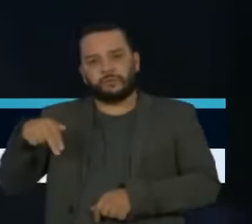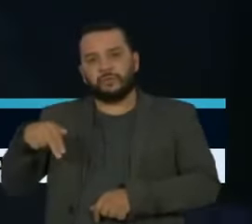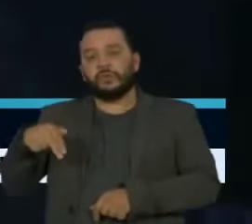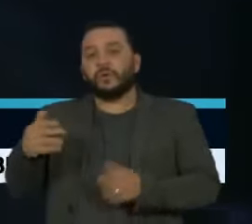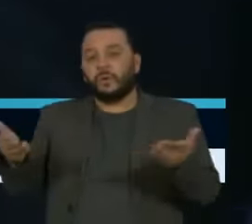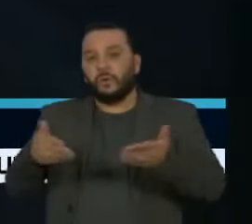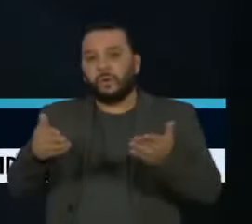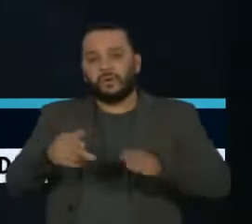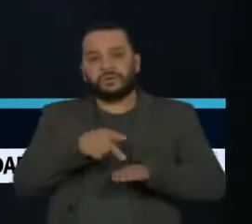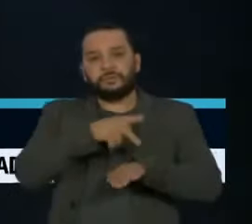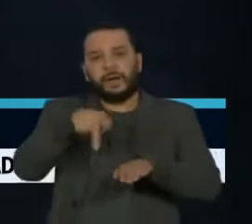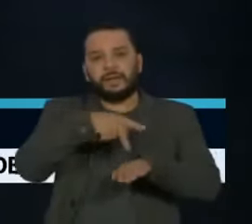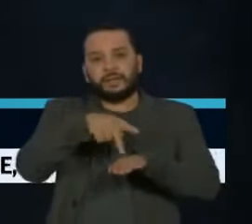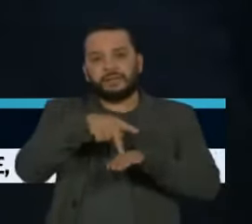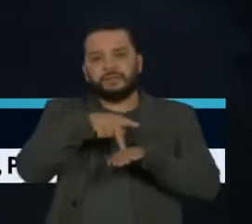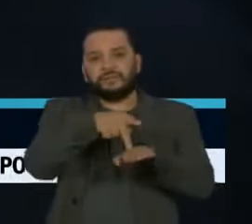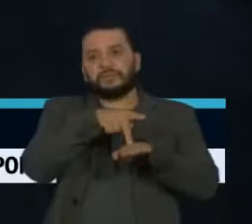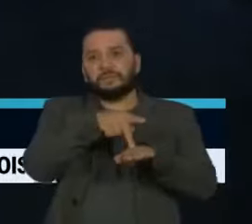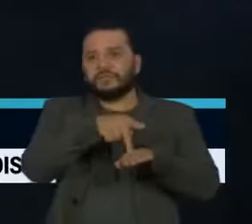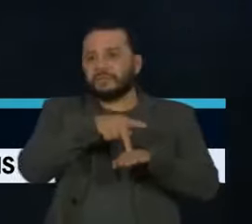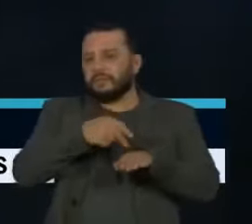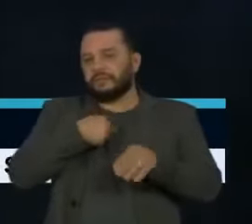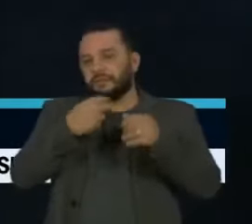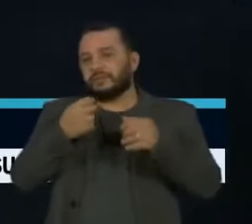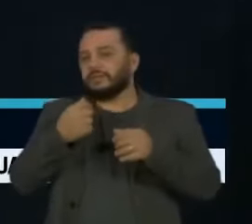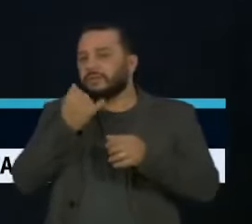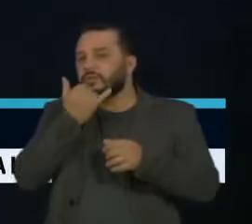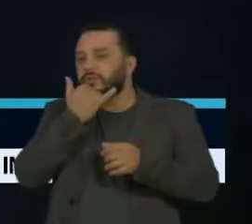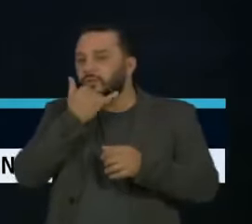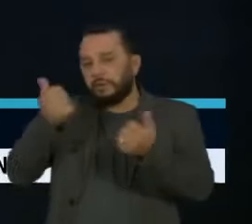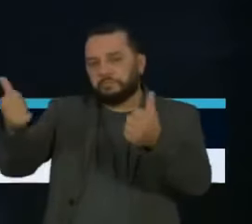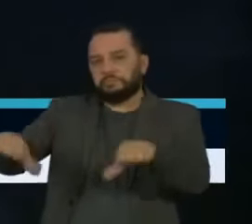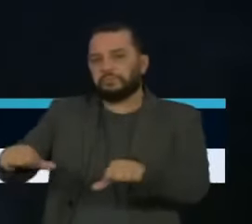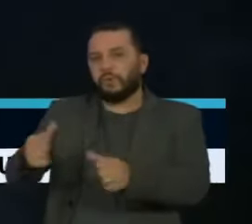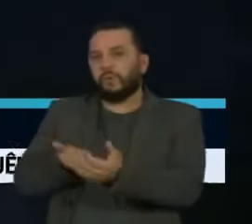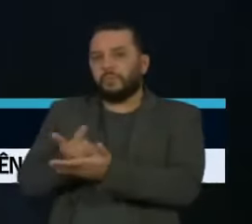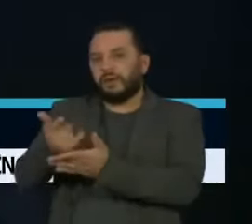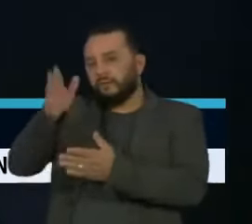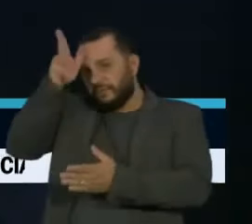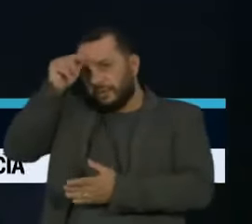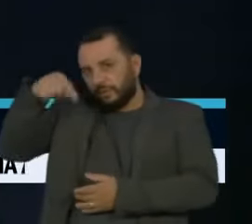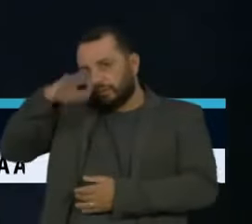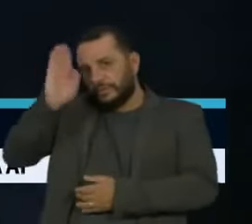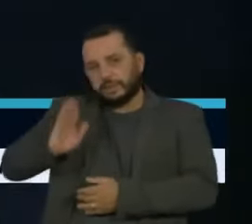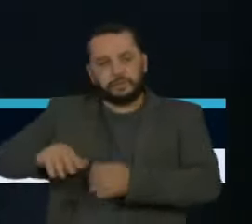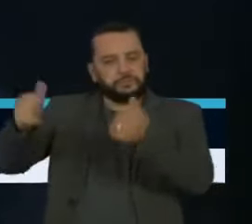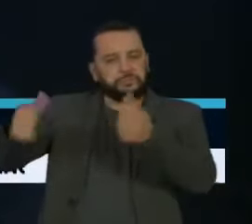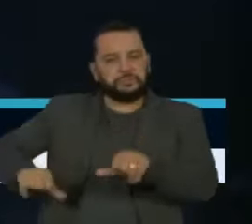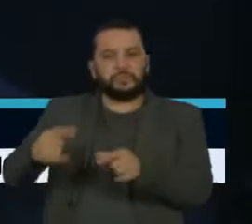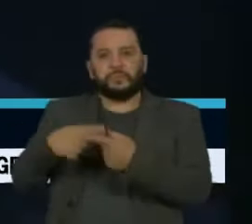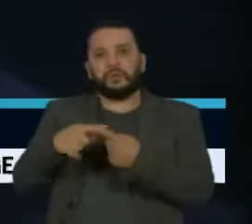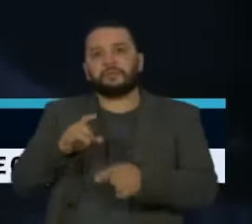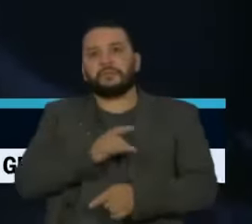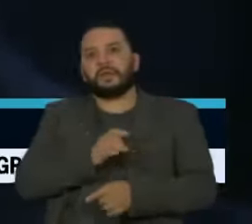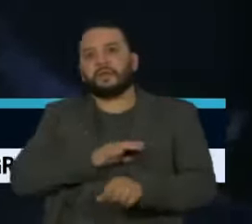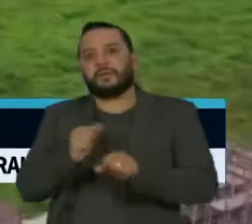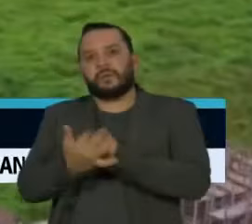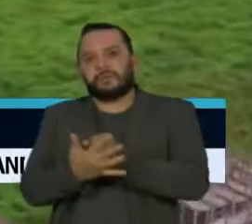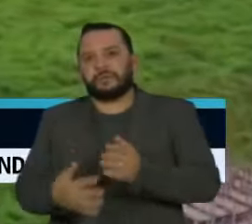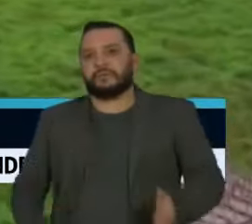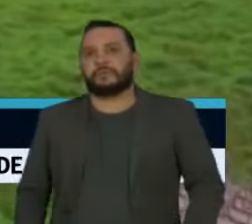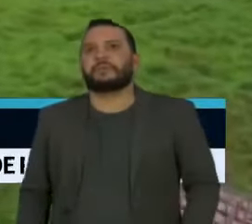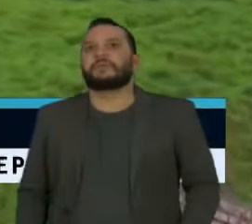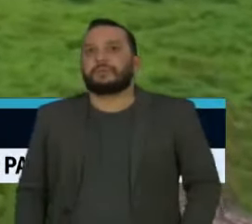Filipinas anunciaram a suspensão temporária de importações de carne de frango do Brasil por medo de contaminação pelo novo